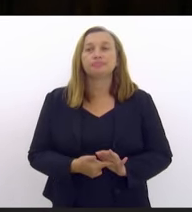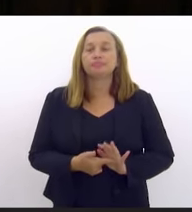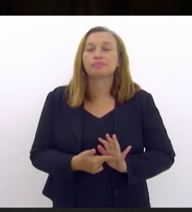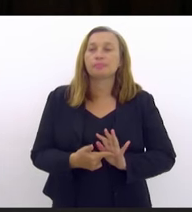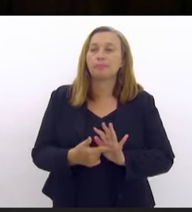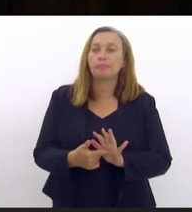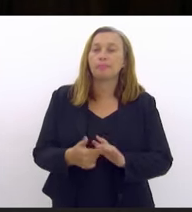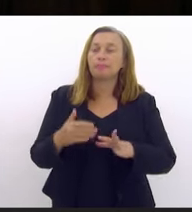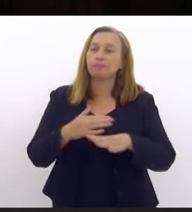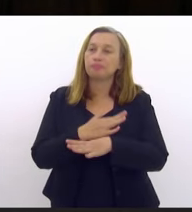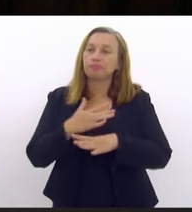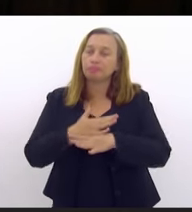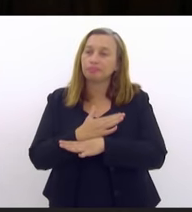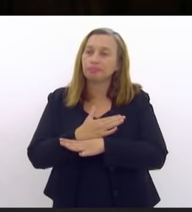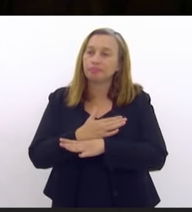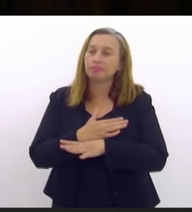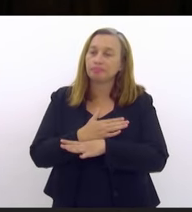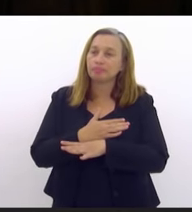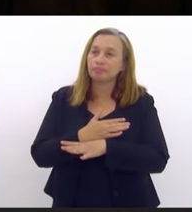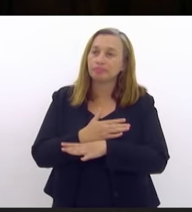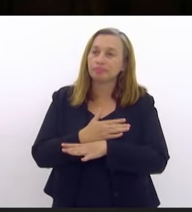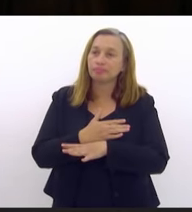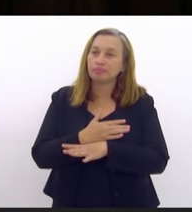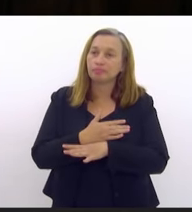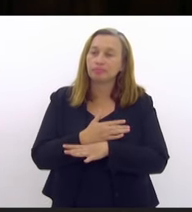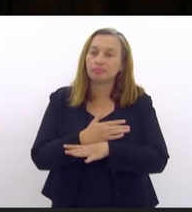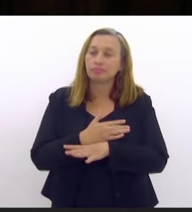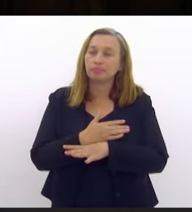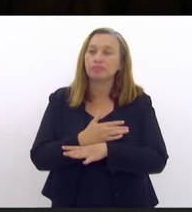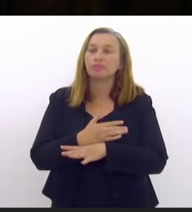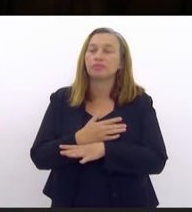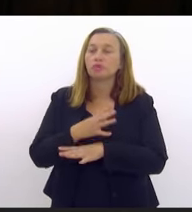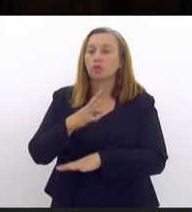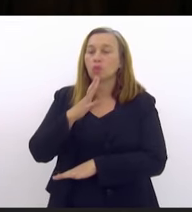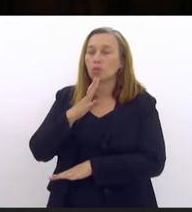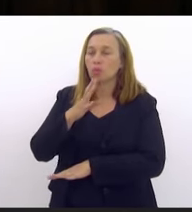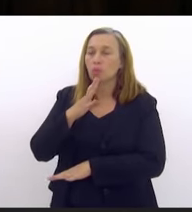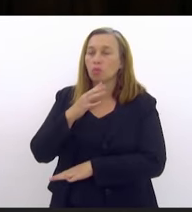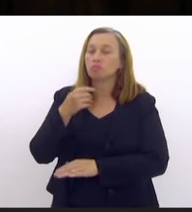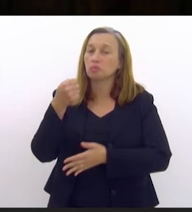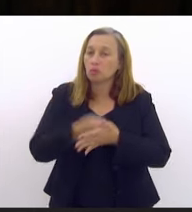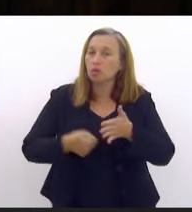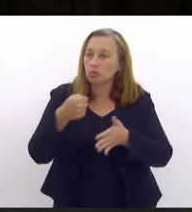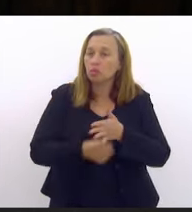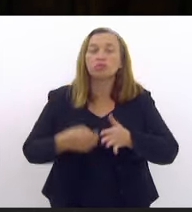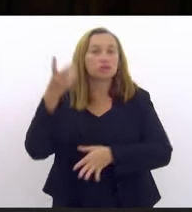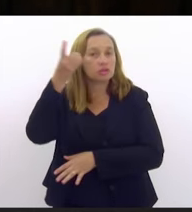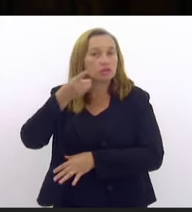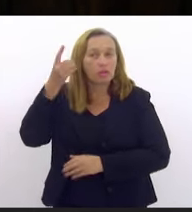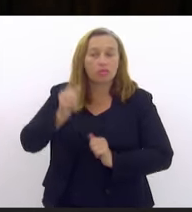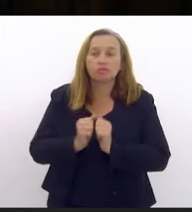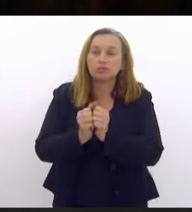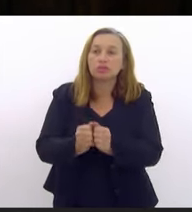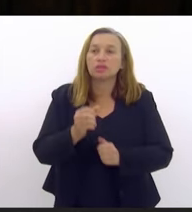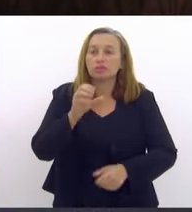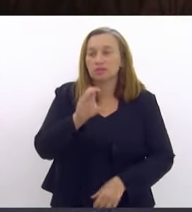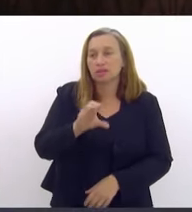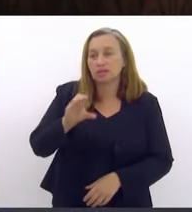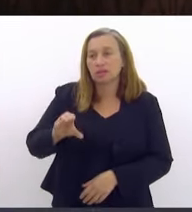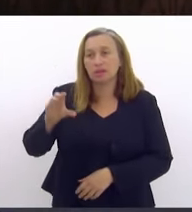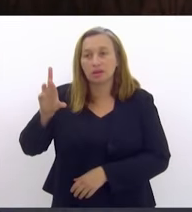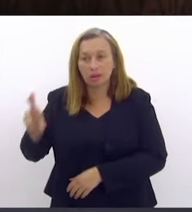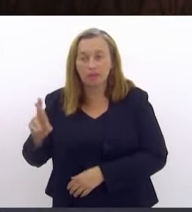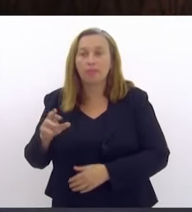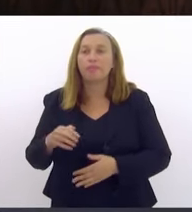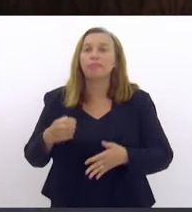numa posição de reconhecimento. Sou testemunha da sua luta, deputado, junto à CCR, né, na briga